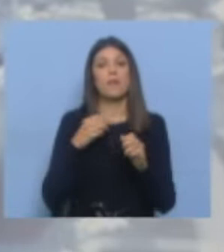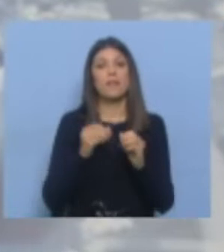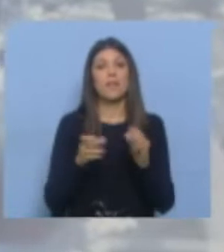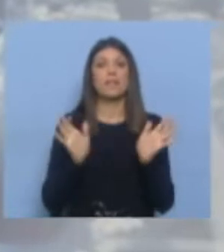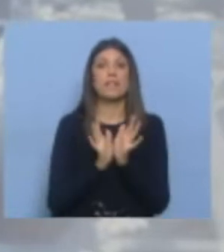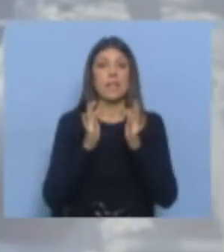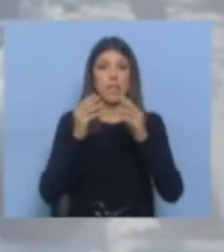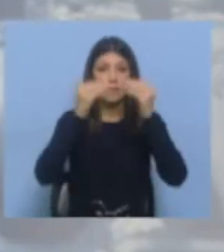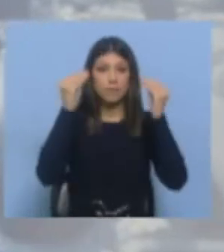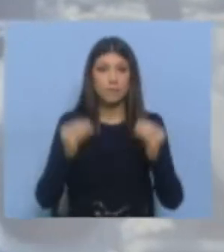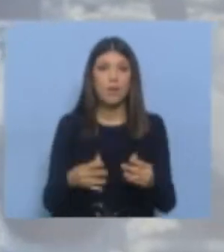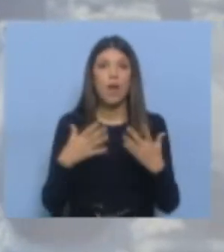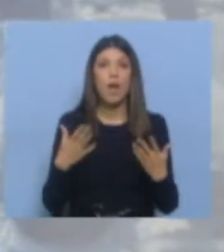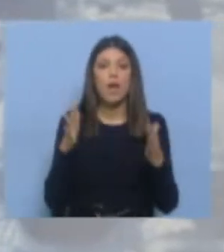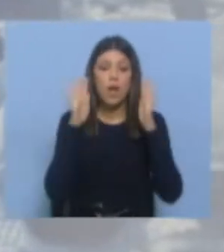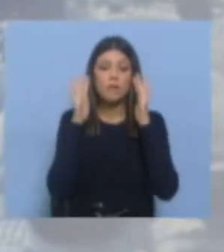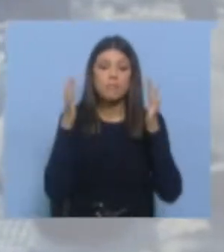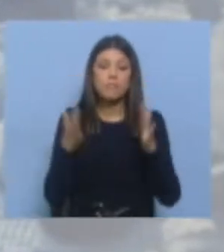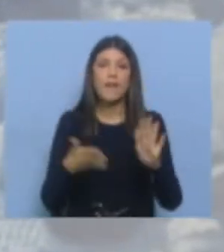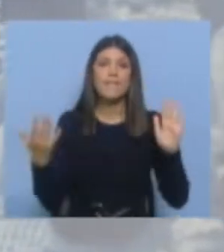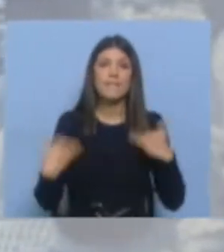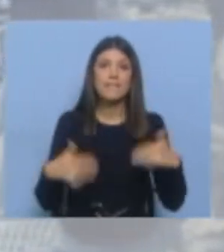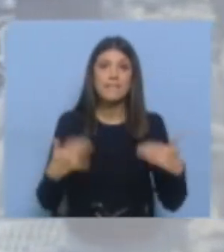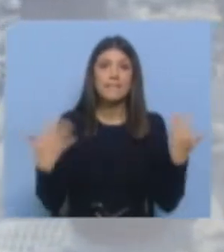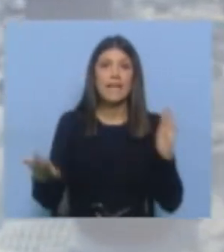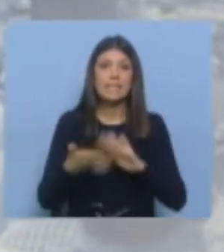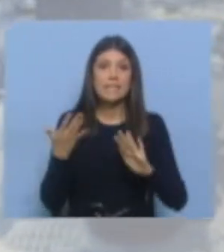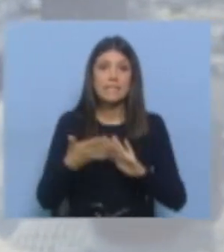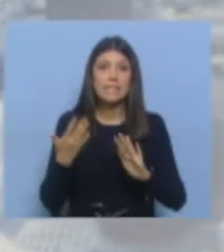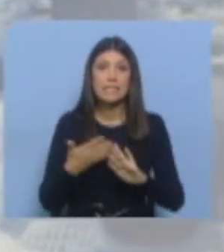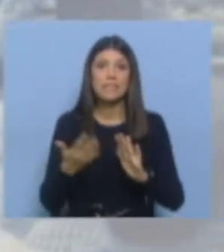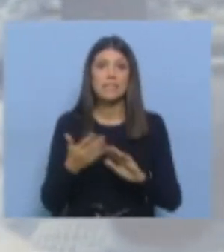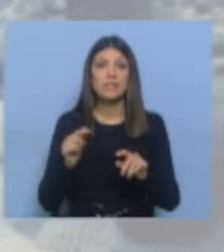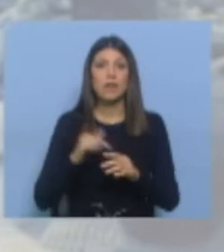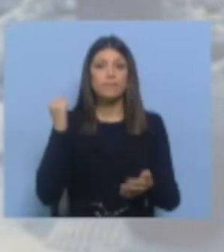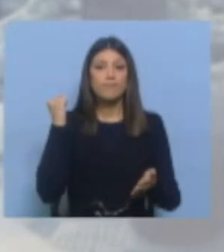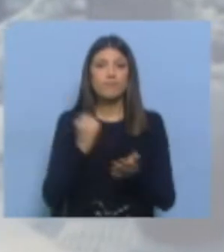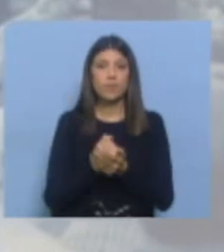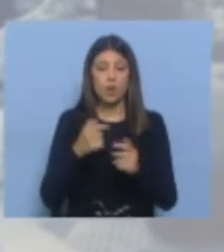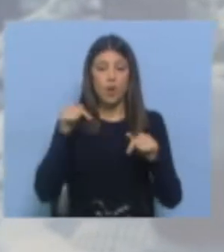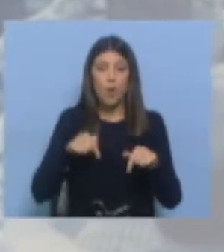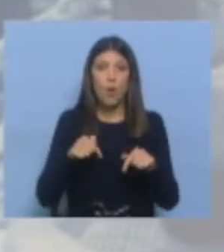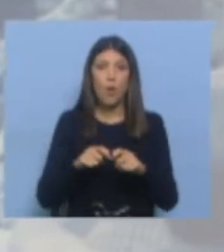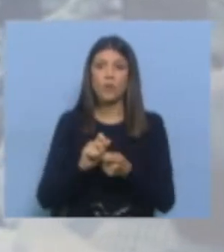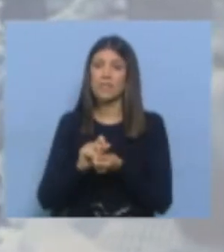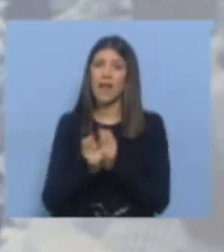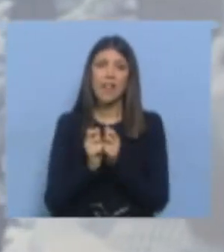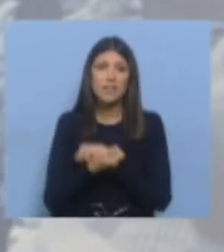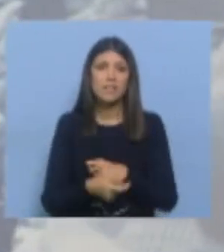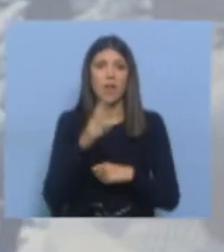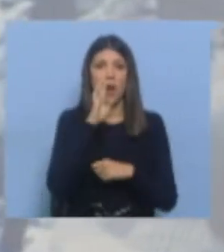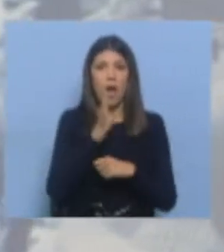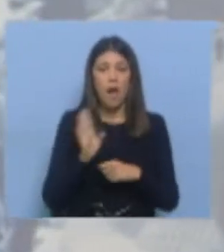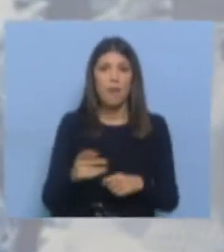agência.eclesia.pt. Agora olhamos a emergência que nos marca os dias, a profunda alteração dos hábitos de cada um como medida